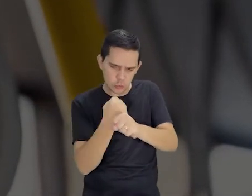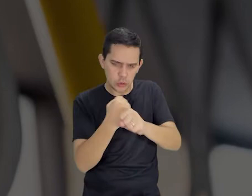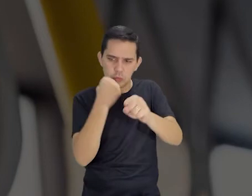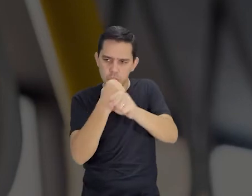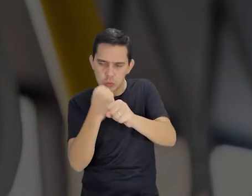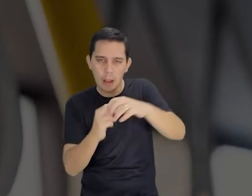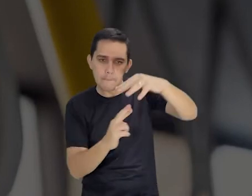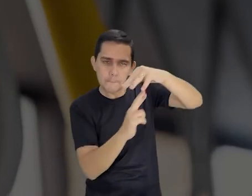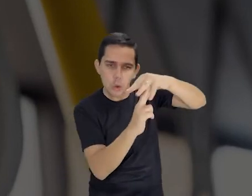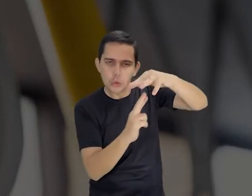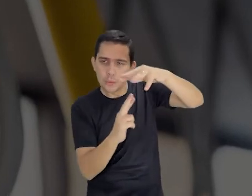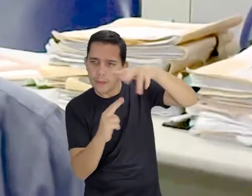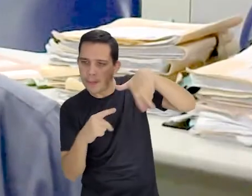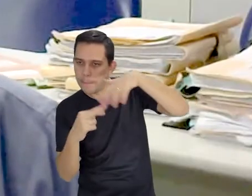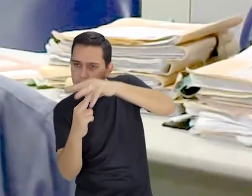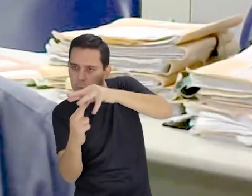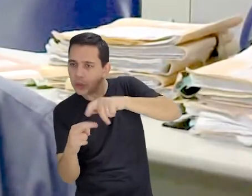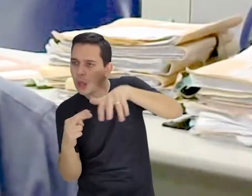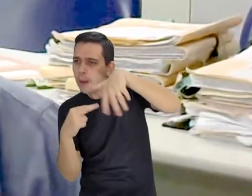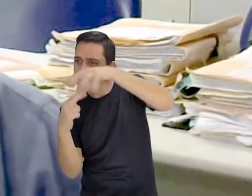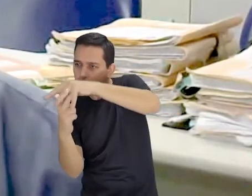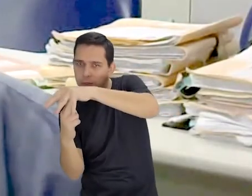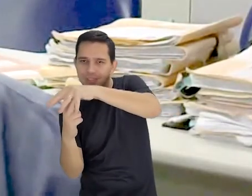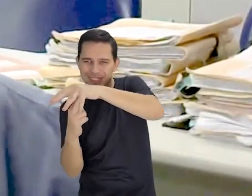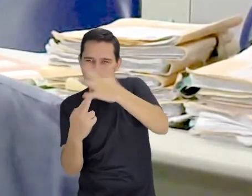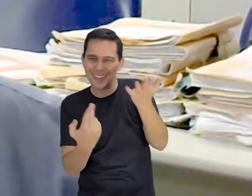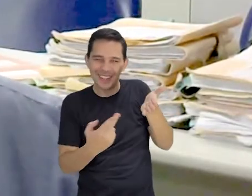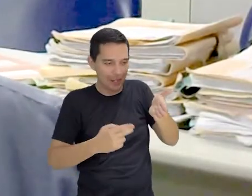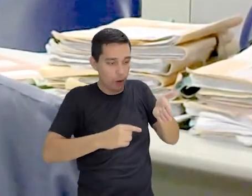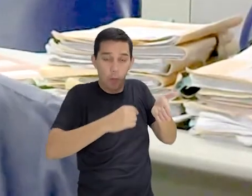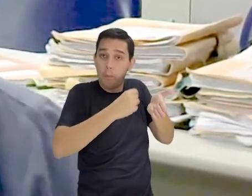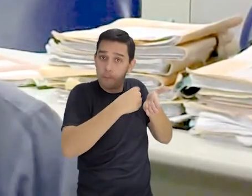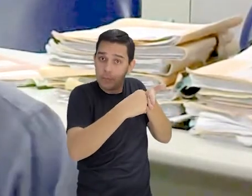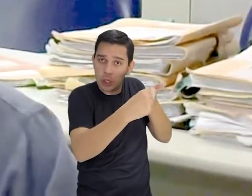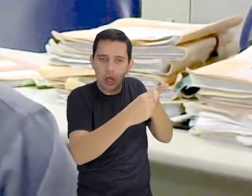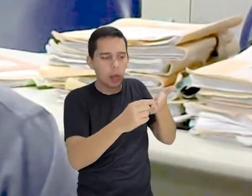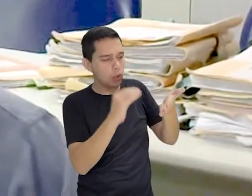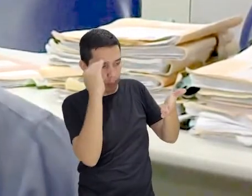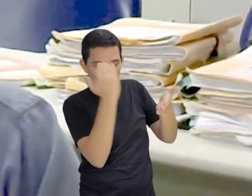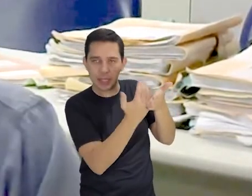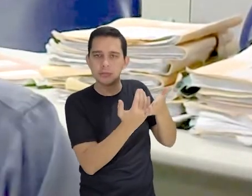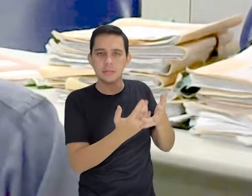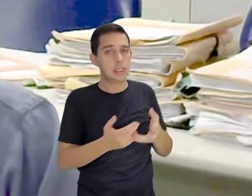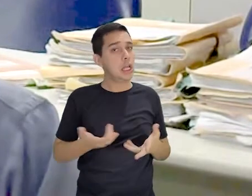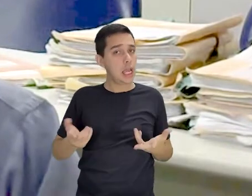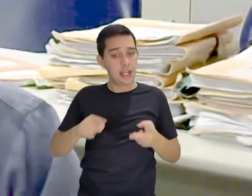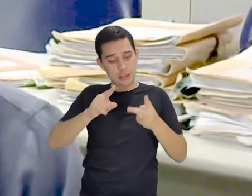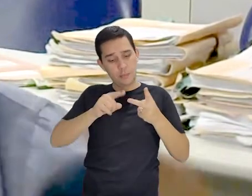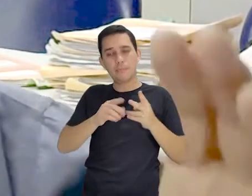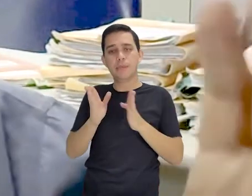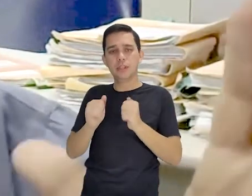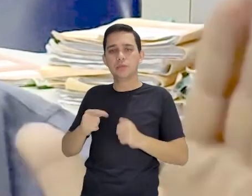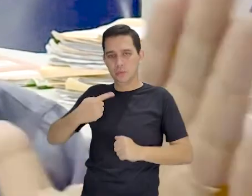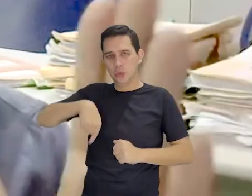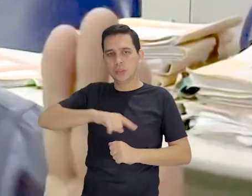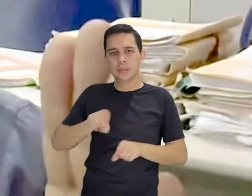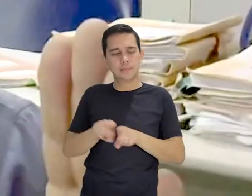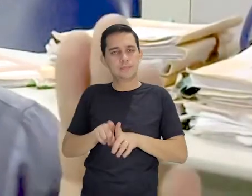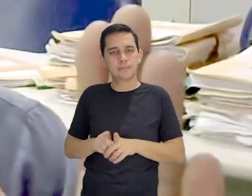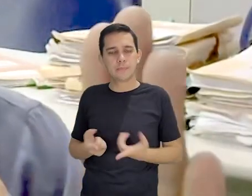de finalização daquele cronograma. Esses são os pedidos dessa ação civil pública. Pois então, primeiramente,